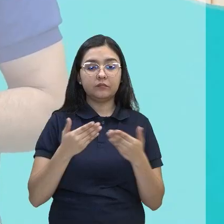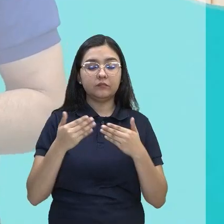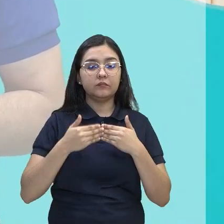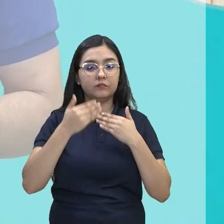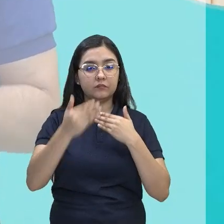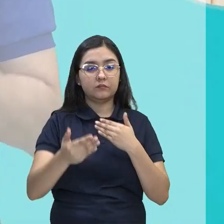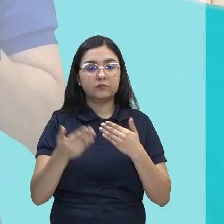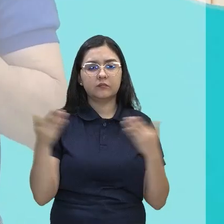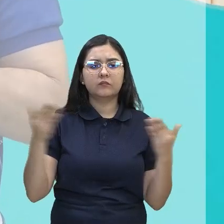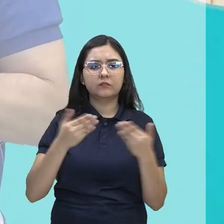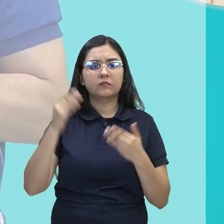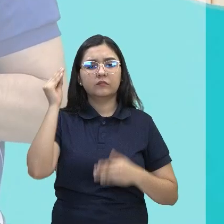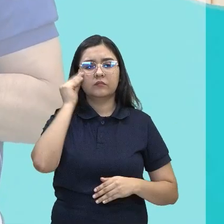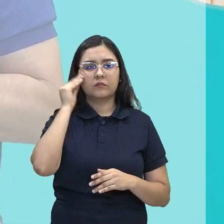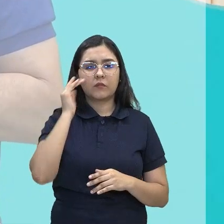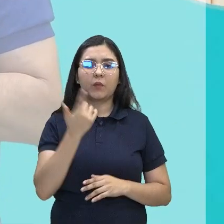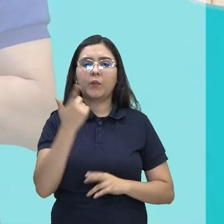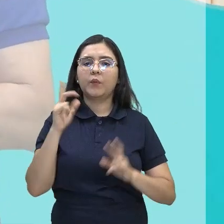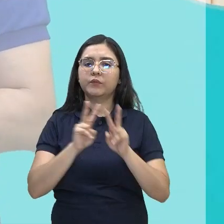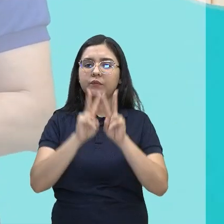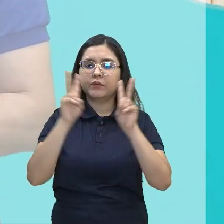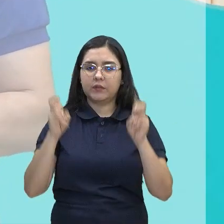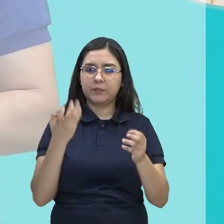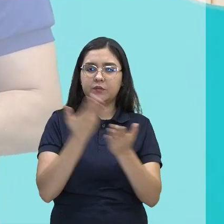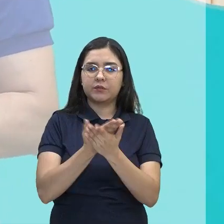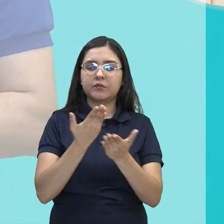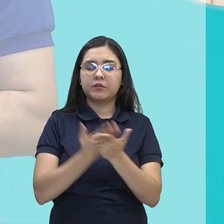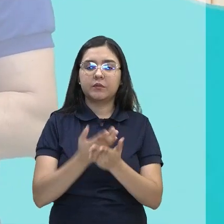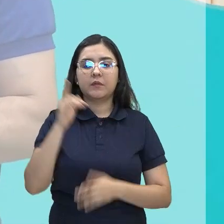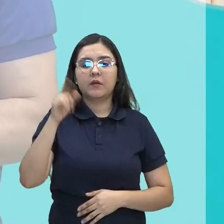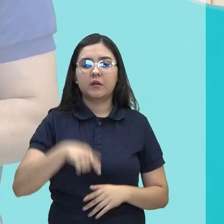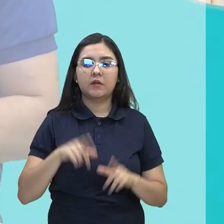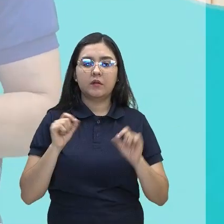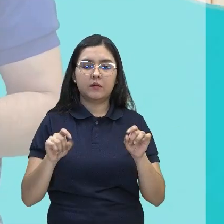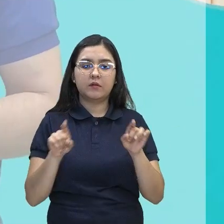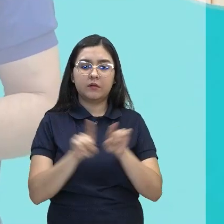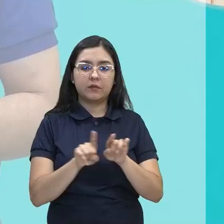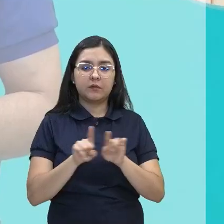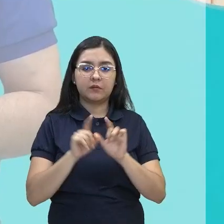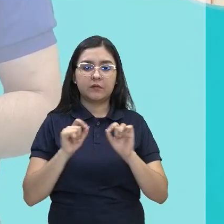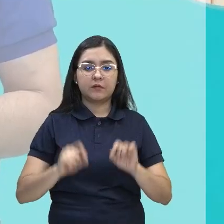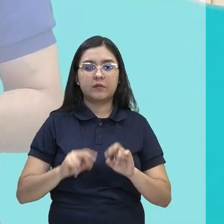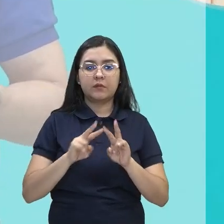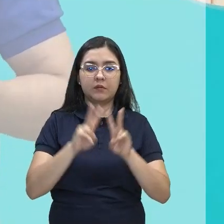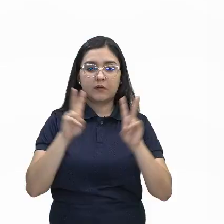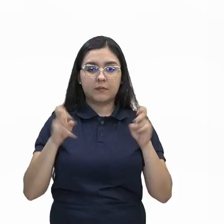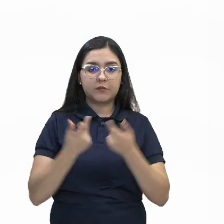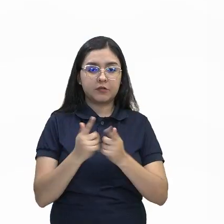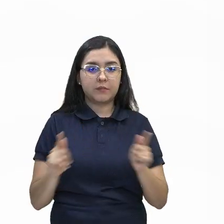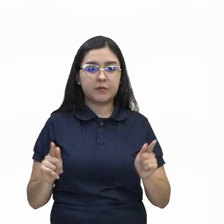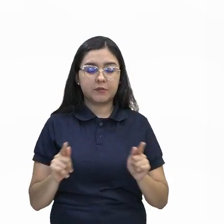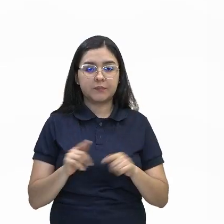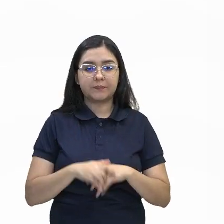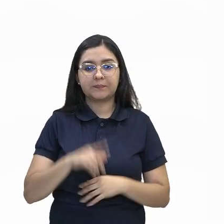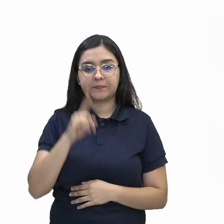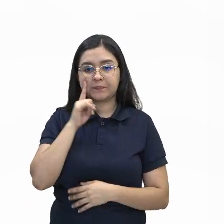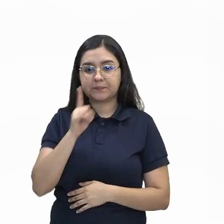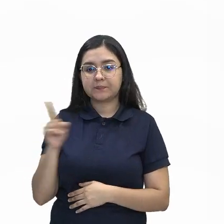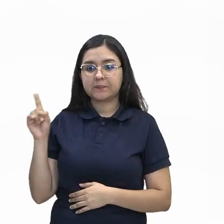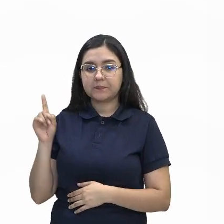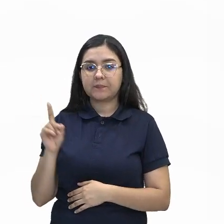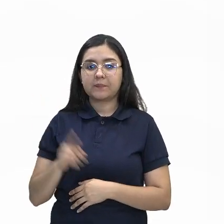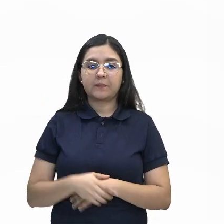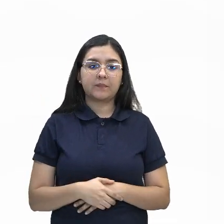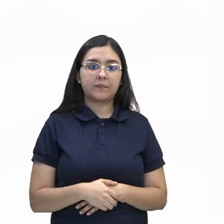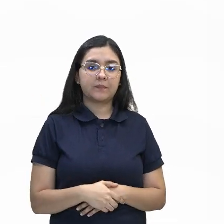dar uma olhadinha num outro tema que nós vimos nas nossas aulas, que é question tag, é um tema de gramática. Olha só, esse tópico